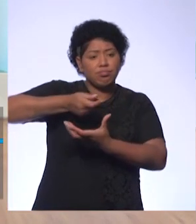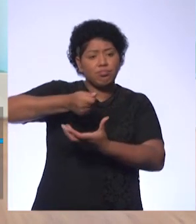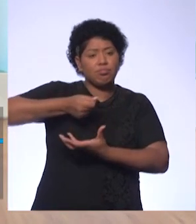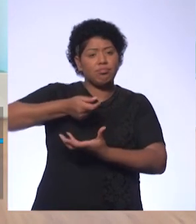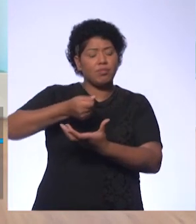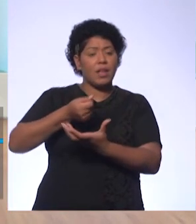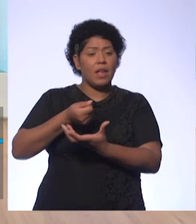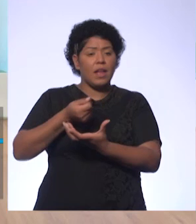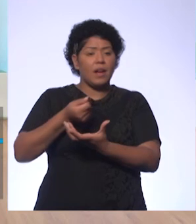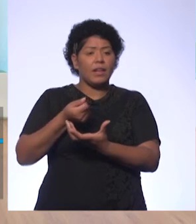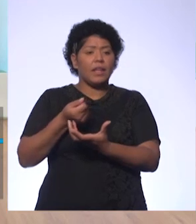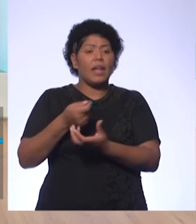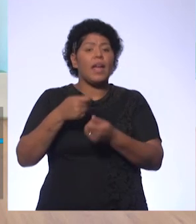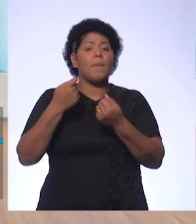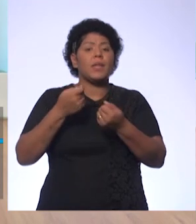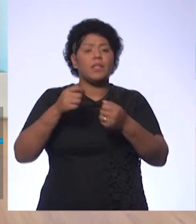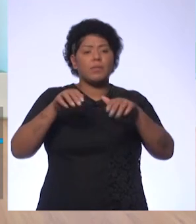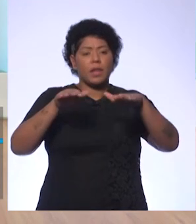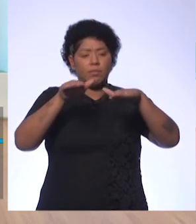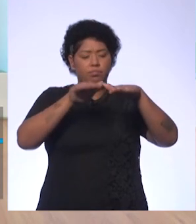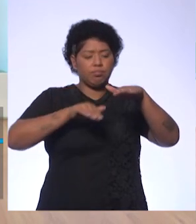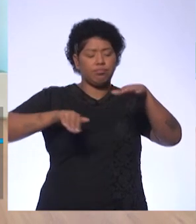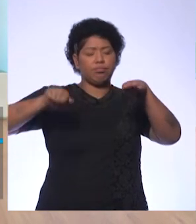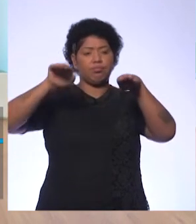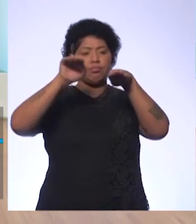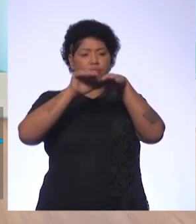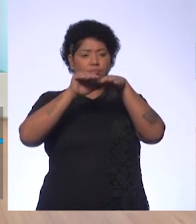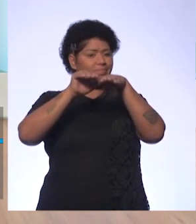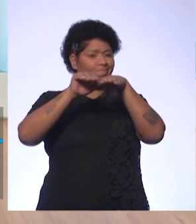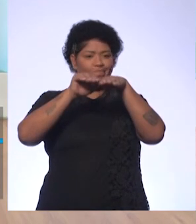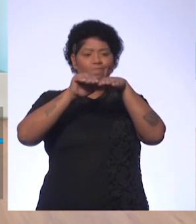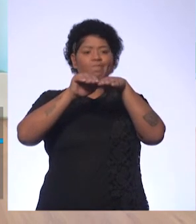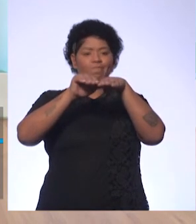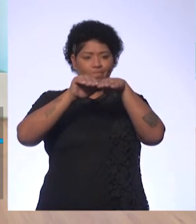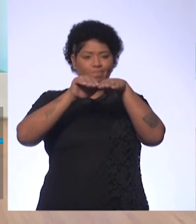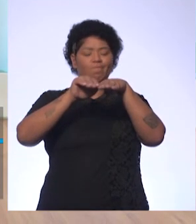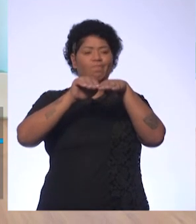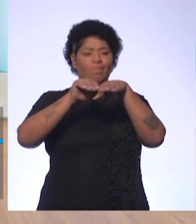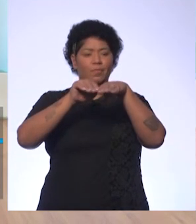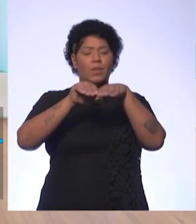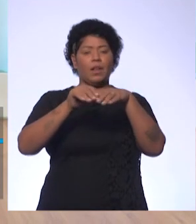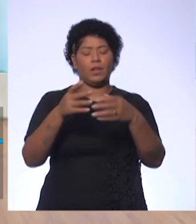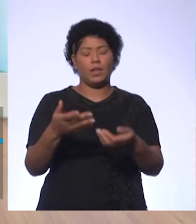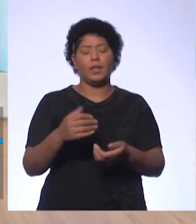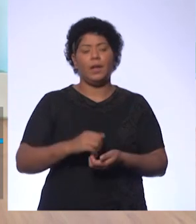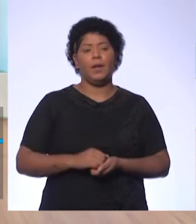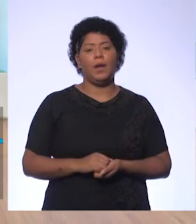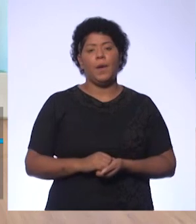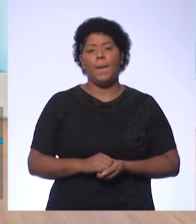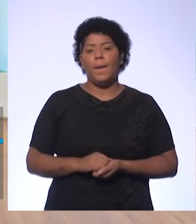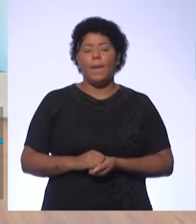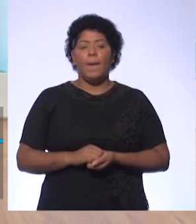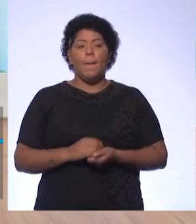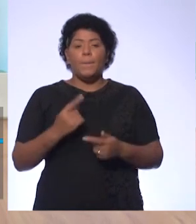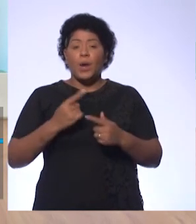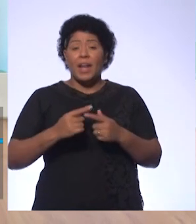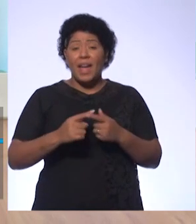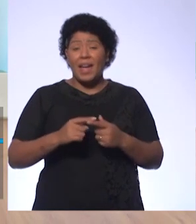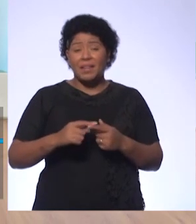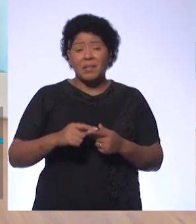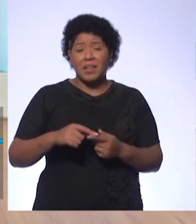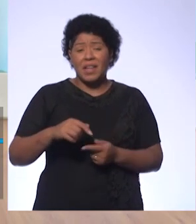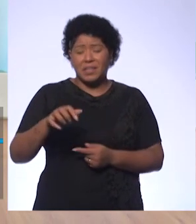de alienação. Então, essa alienação, que é a separação, né, do trabalhador, dos meios